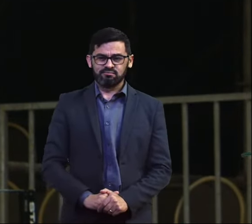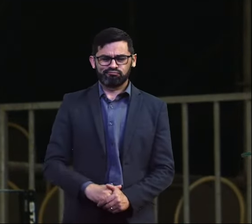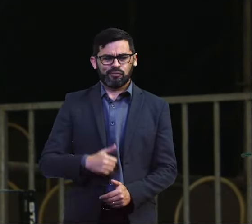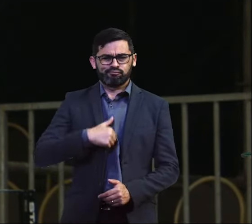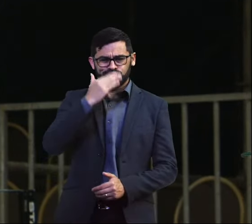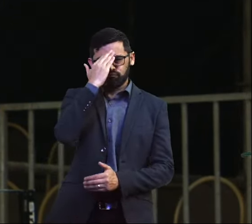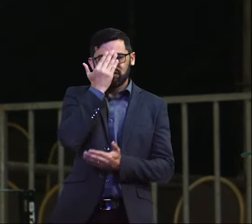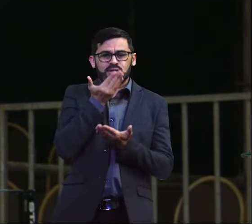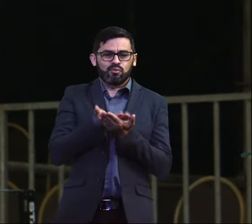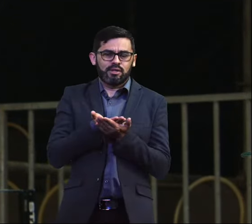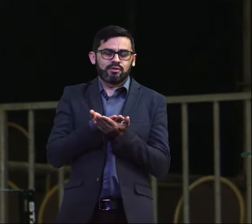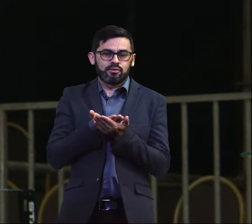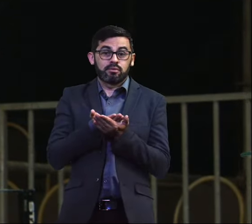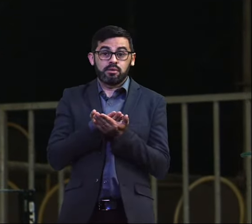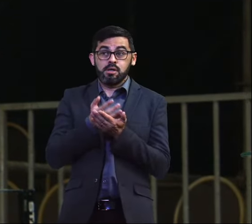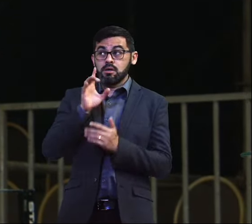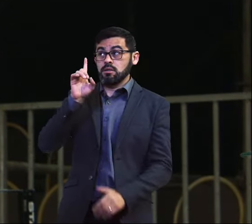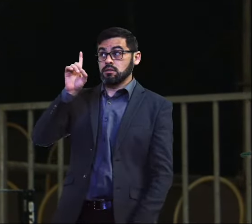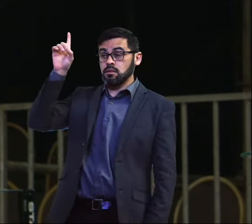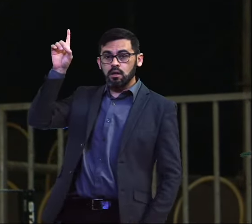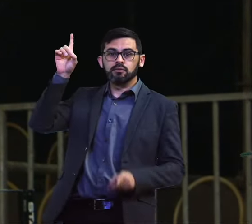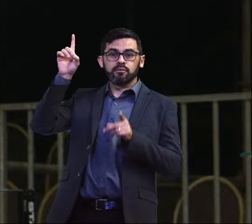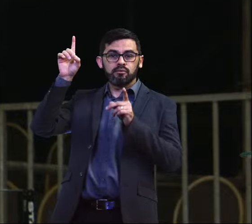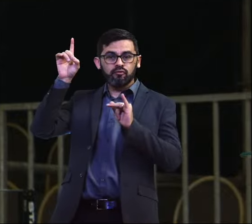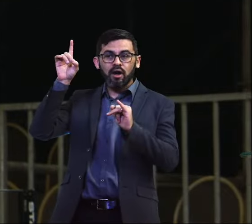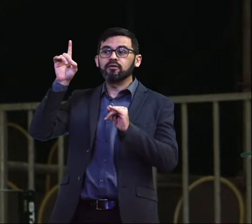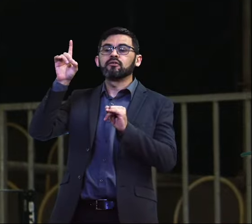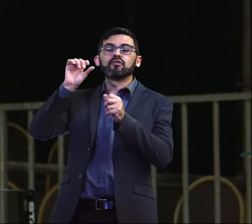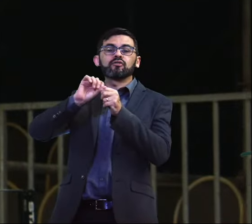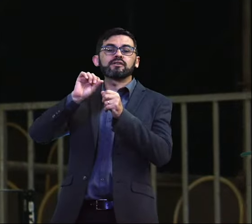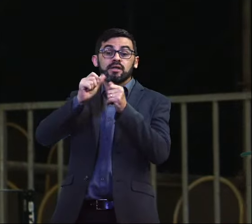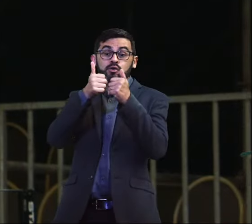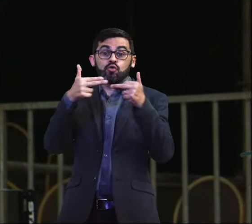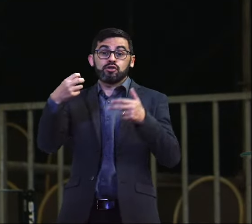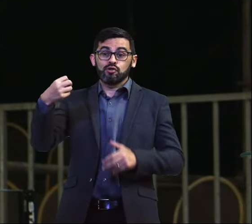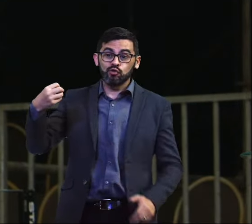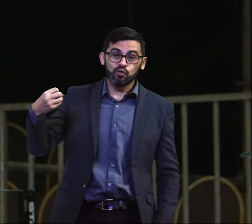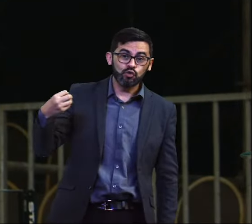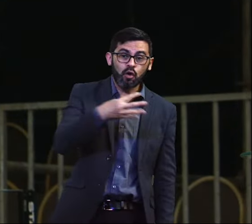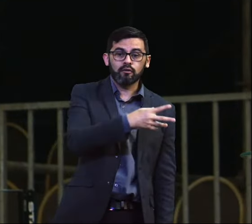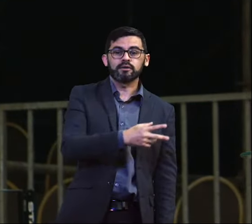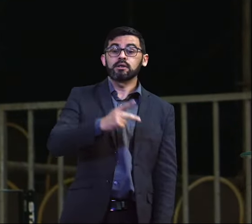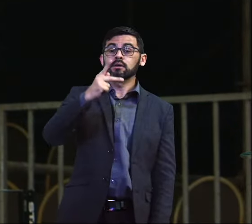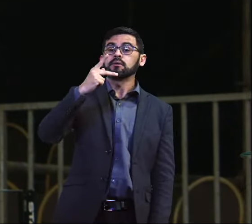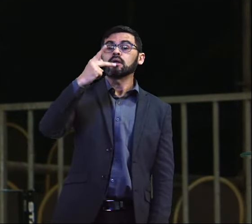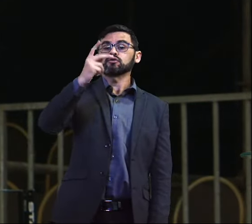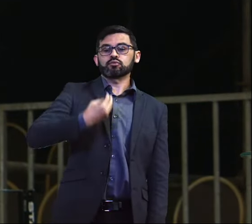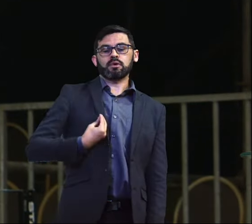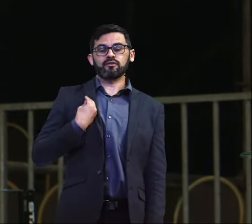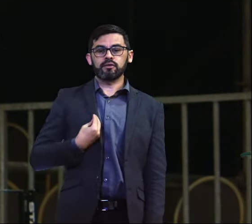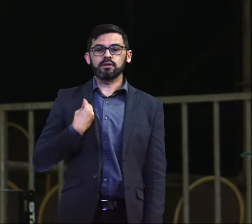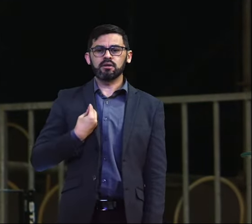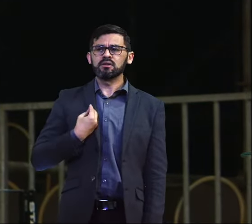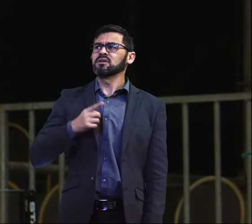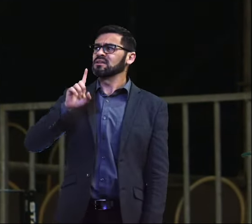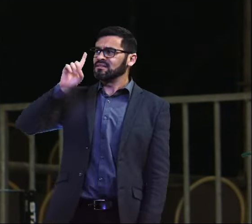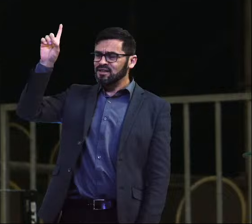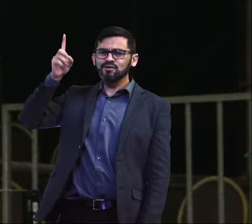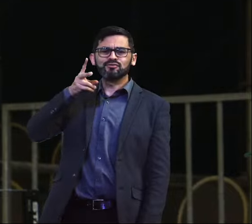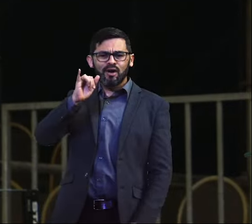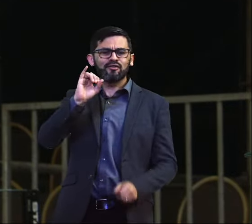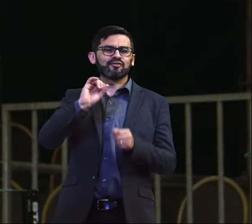creio? Deus vai fazer uma coisa nova na sua vida. Deus vai